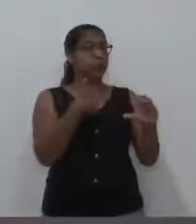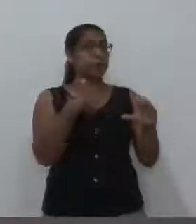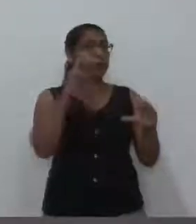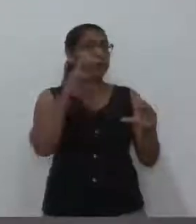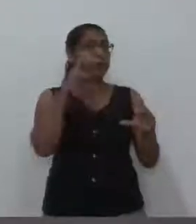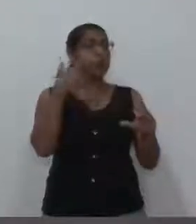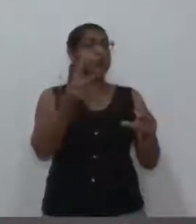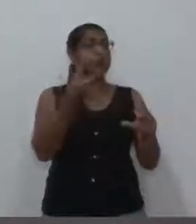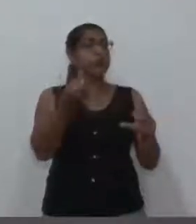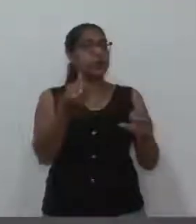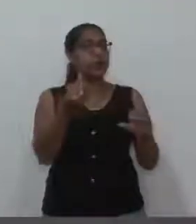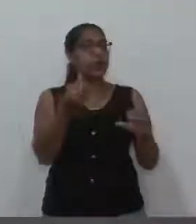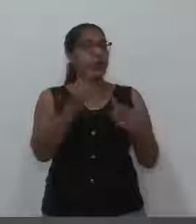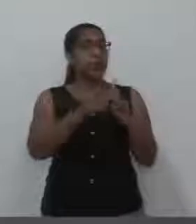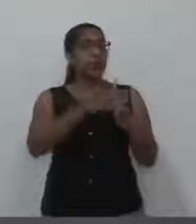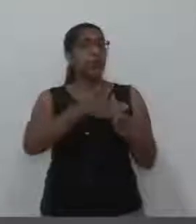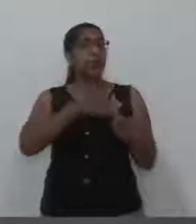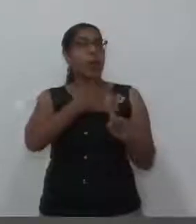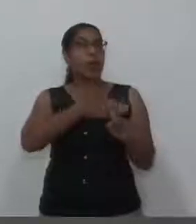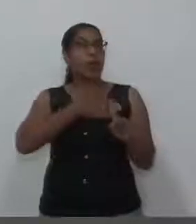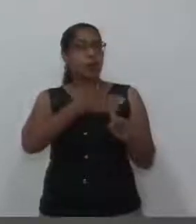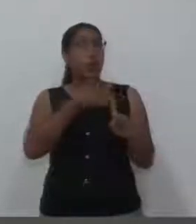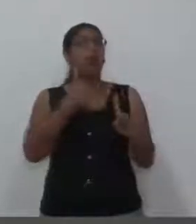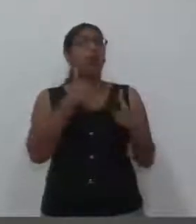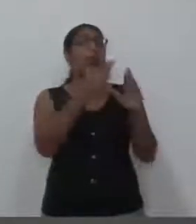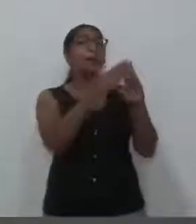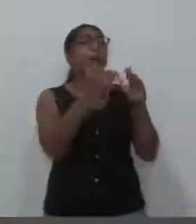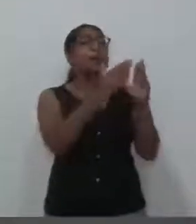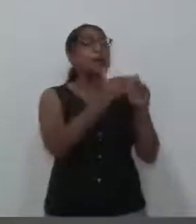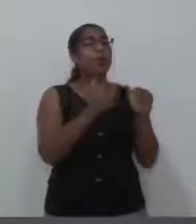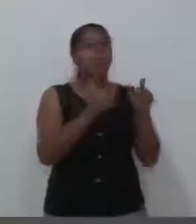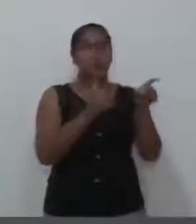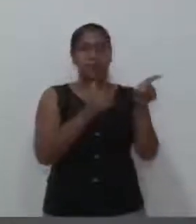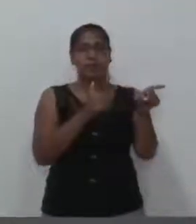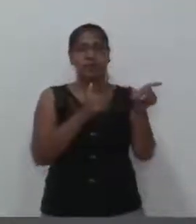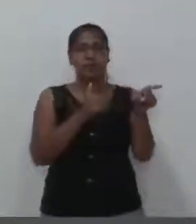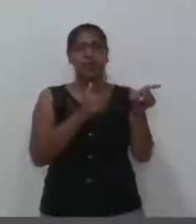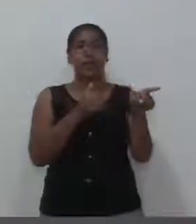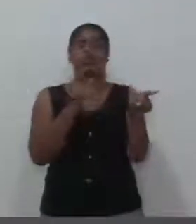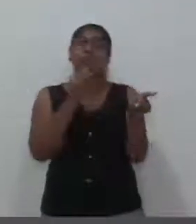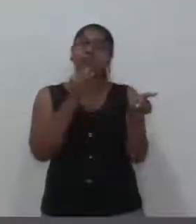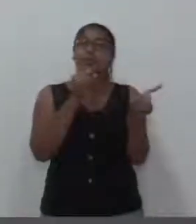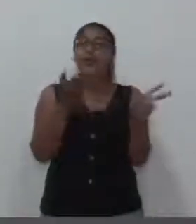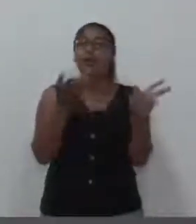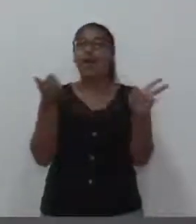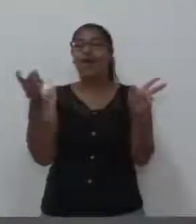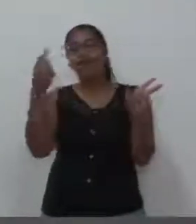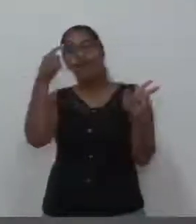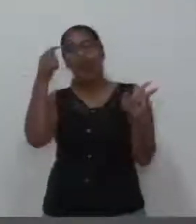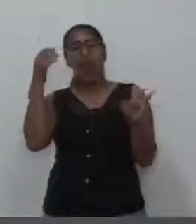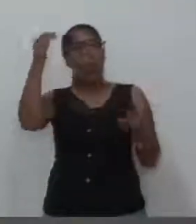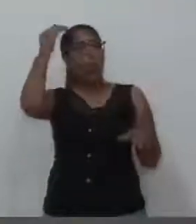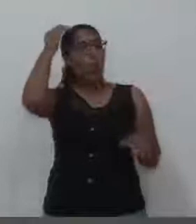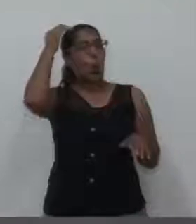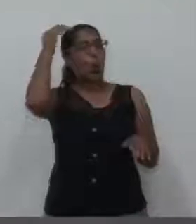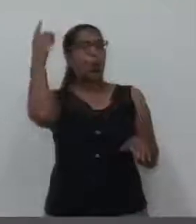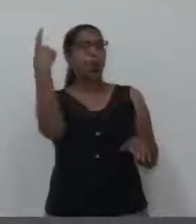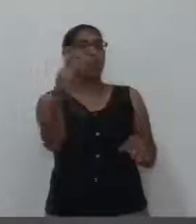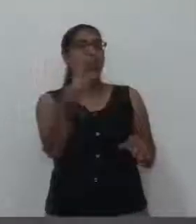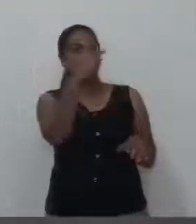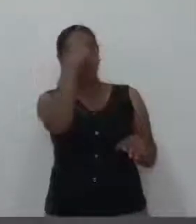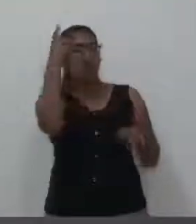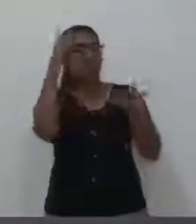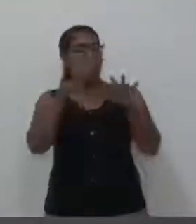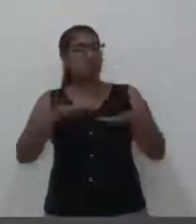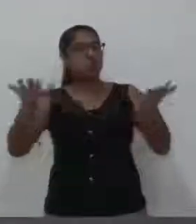dia 26 de agosto, que eu pedi o consumo mínimo, não é? Porque aquela história de jogar a culpa no cliente que está gastando mais